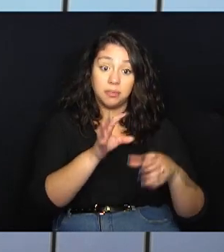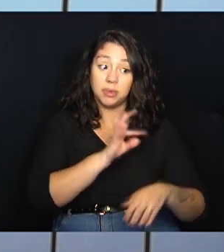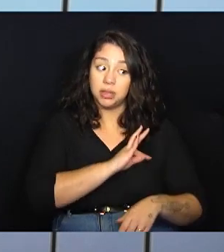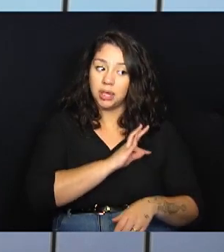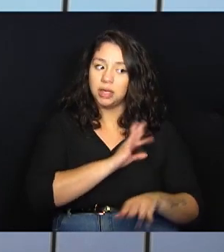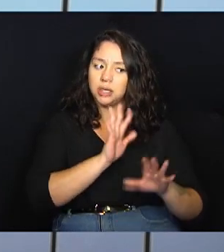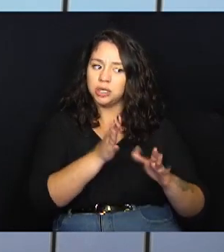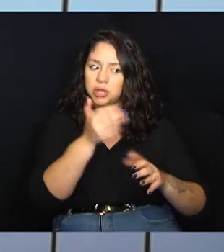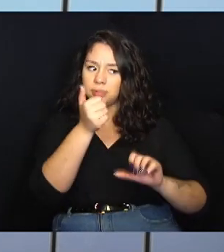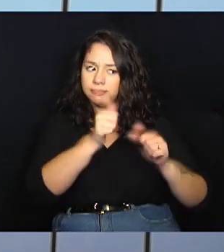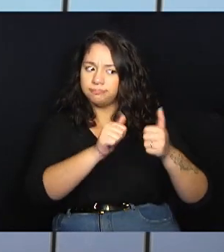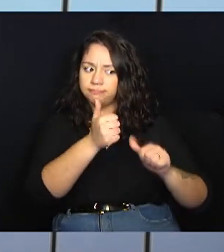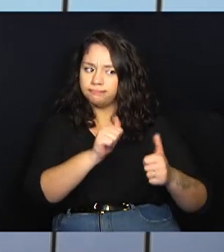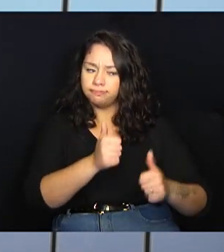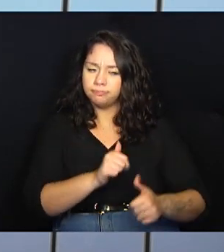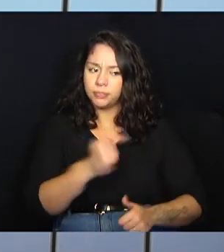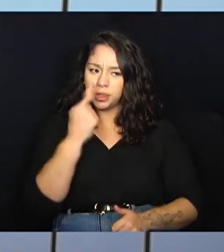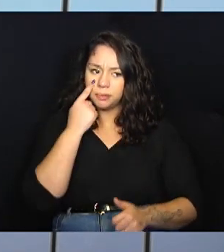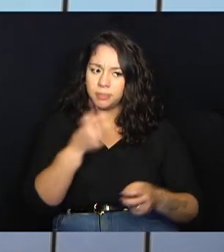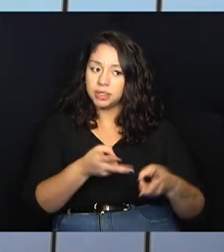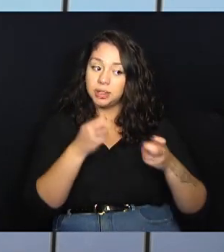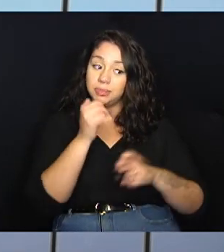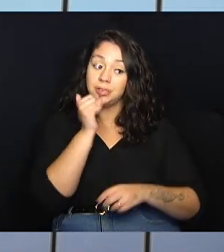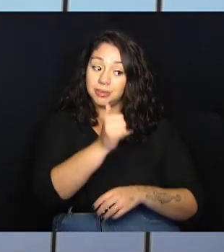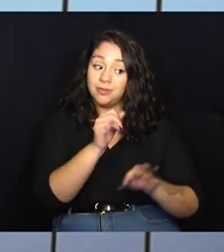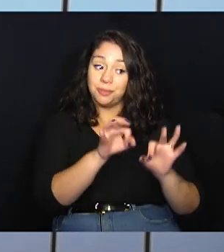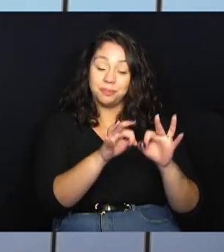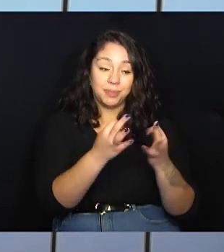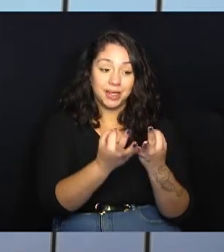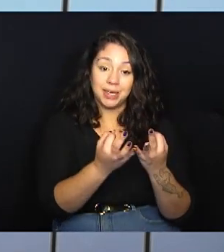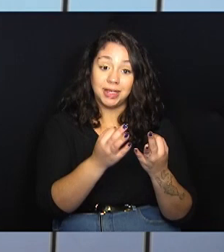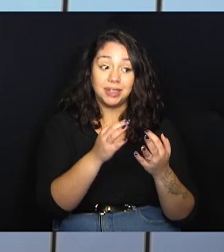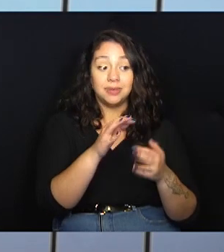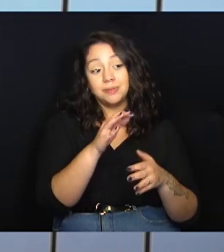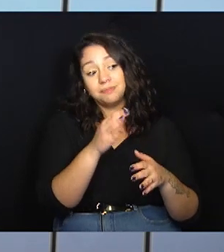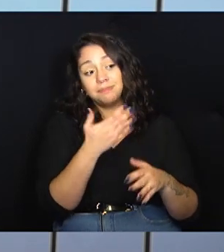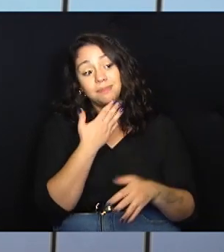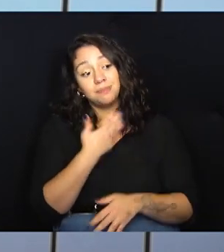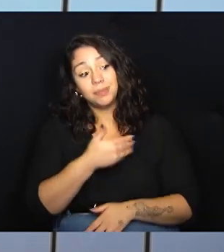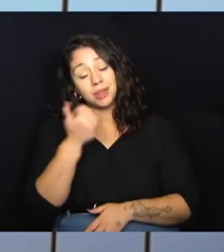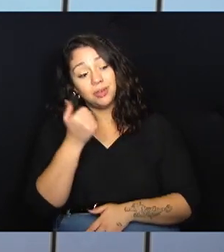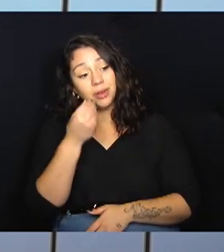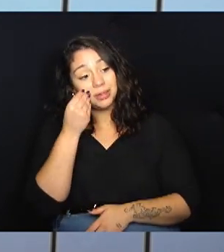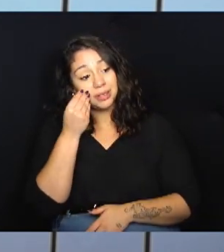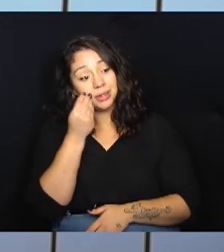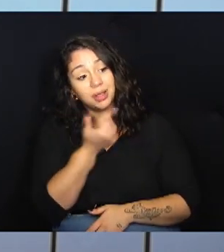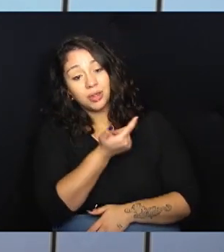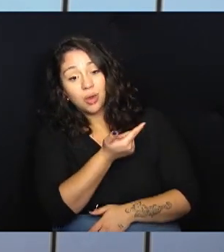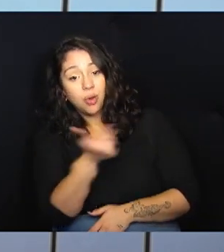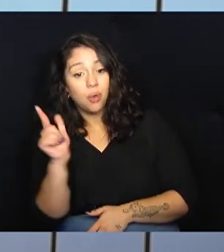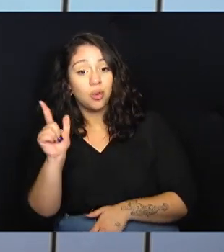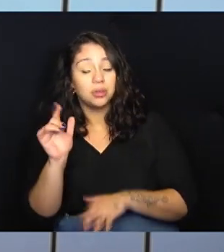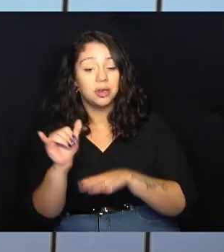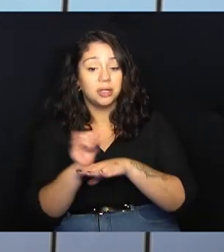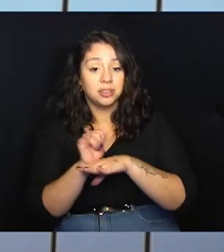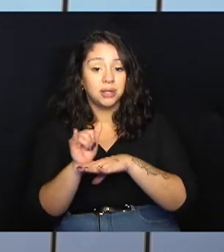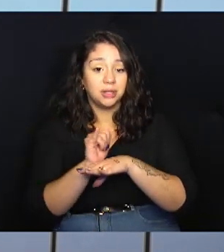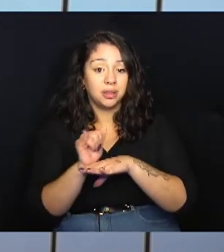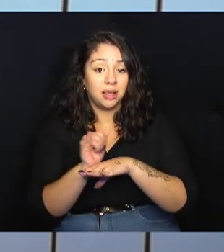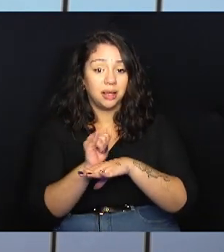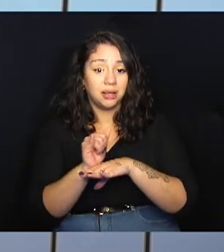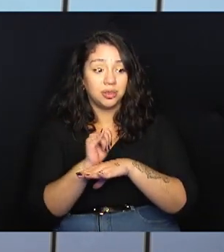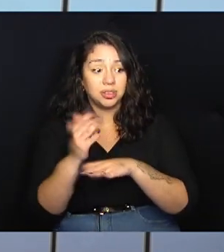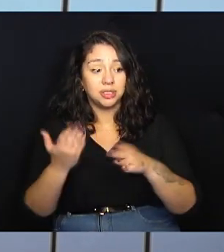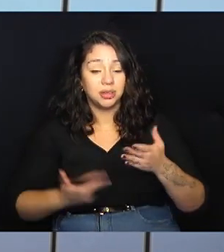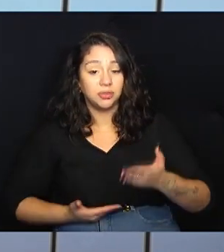avalia isso, né, e fala para a família que talvez ela deva buscar um outro tipo de